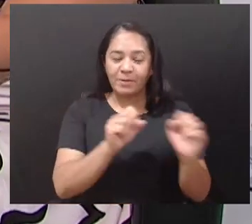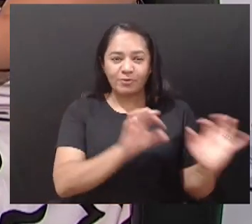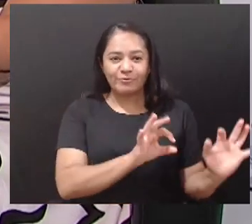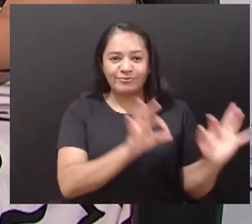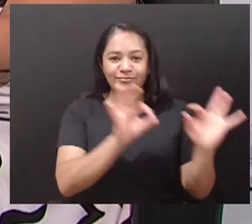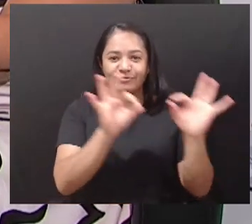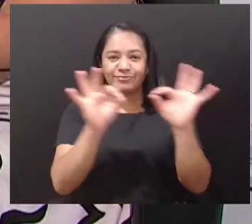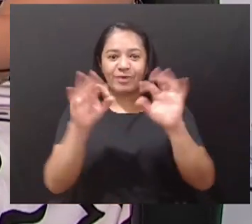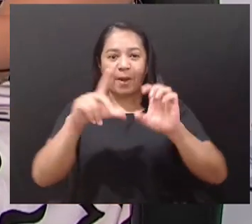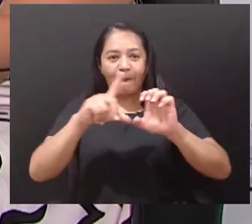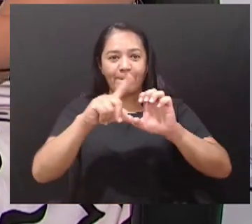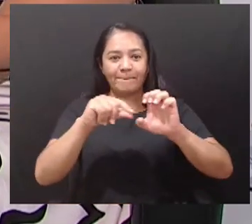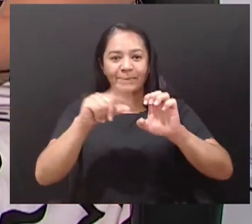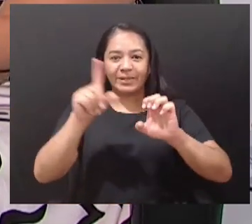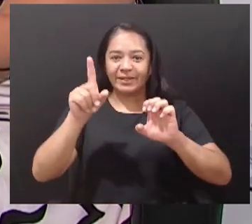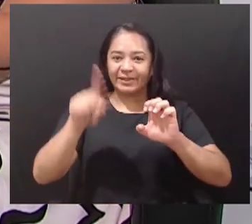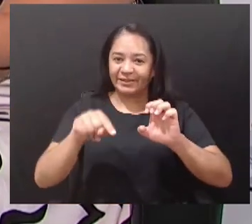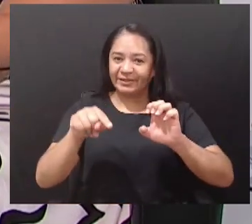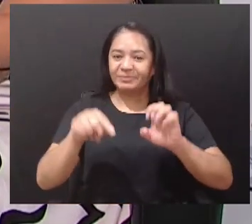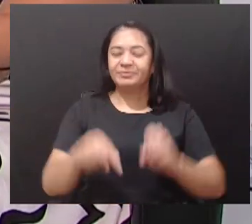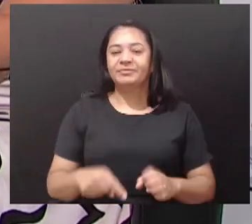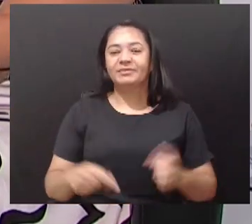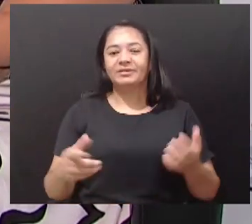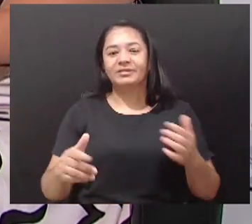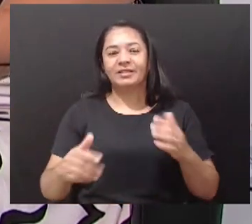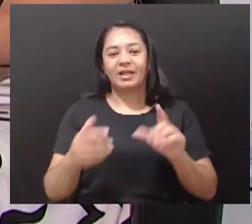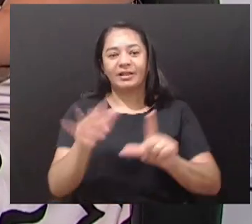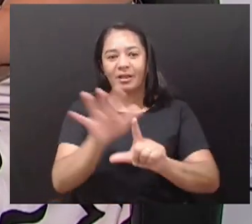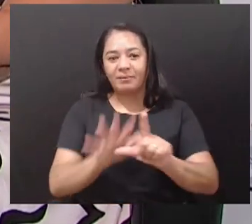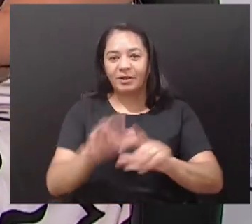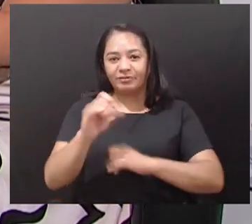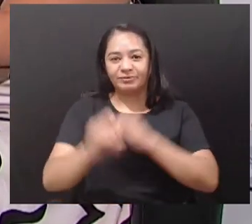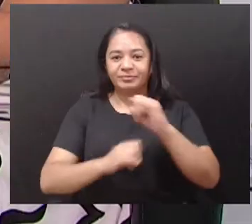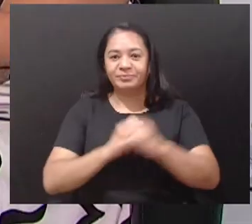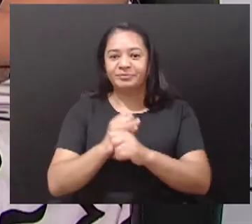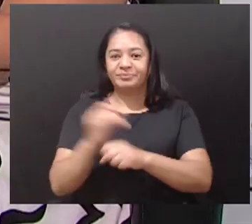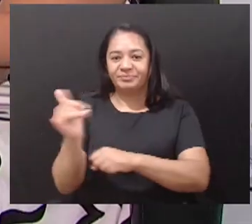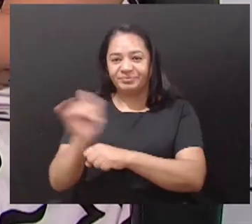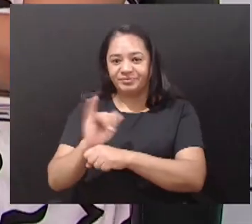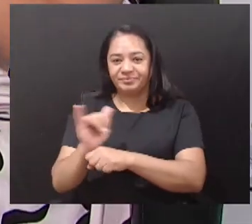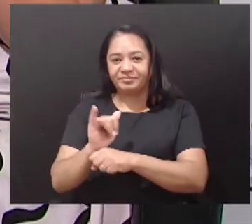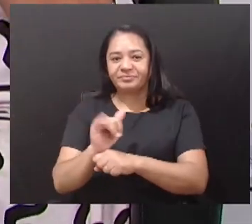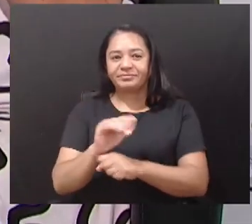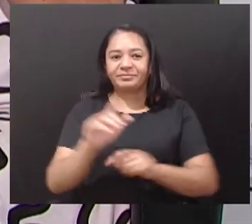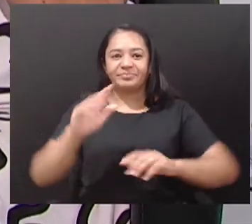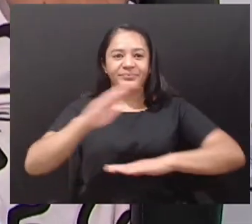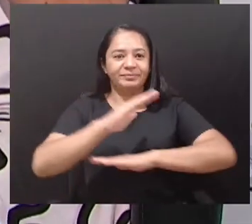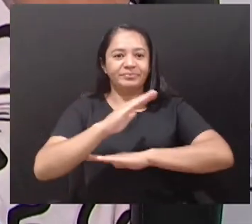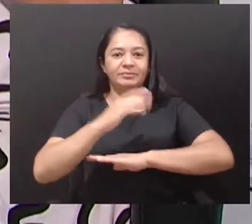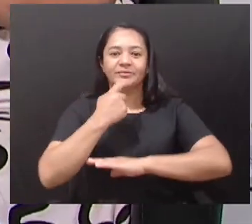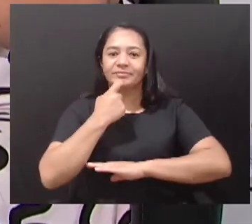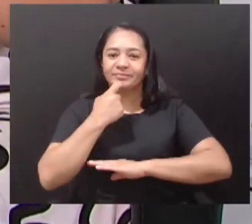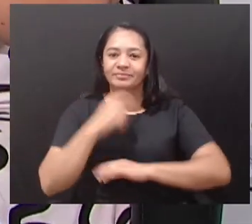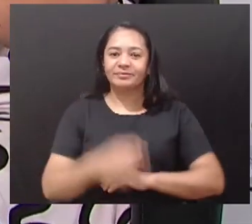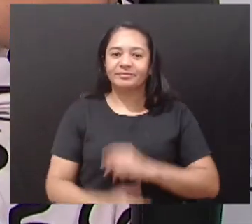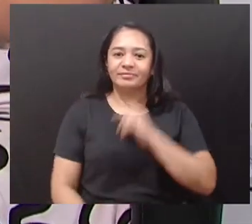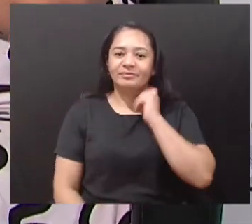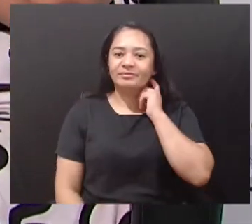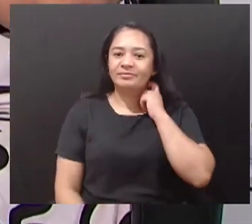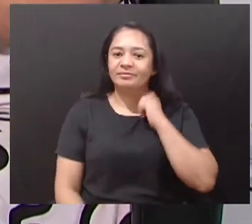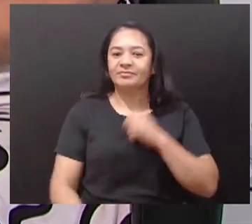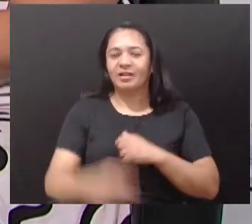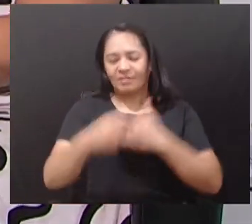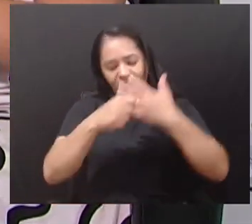Empreendedor também nas plataformas digitais. Você vai lá no youtube.com/TV Câmara Campinas, entra na playlist Ser